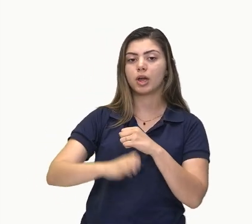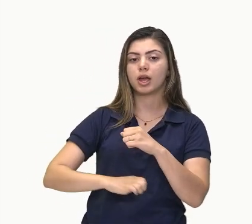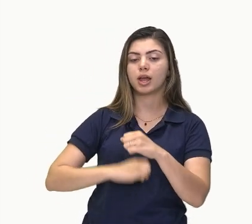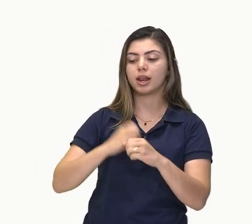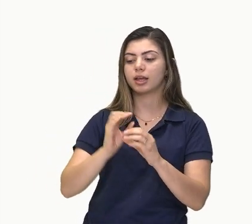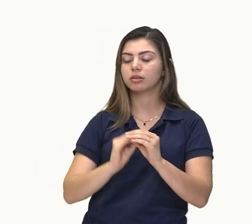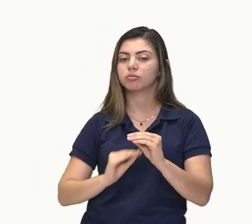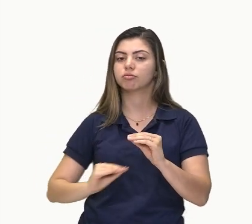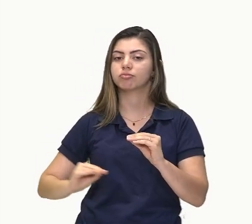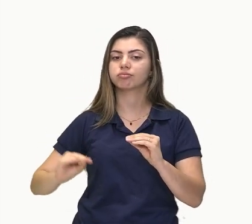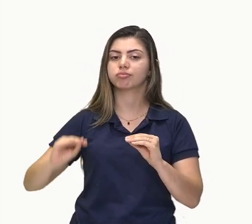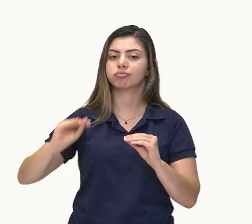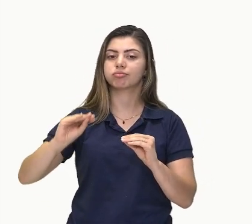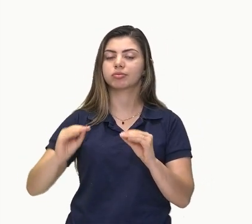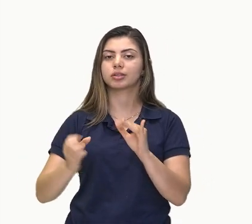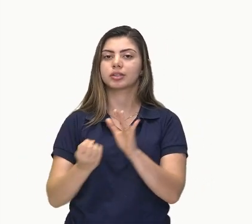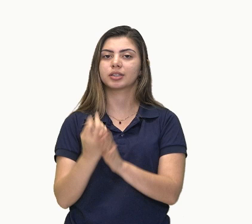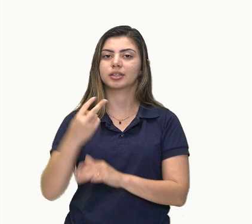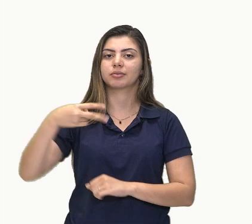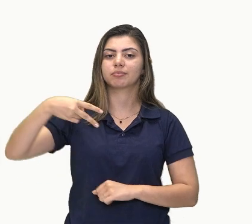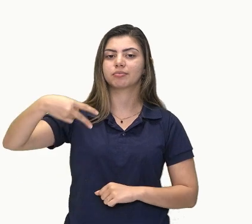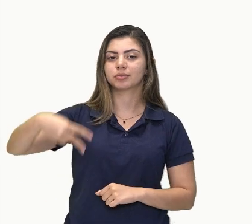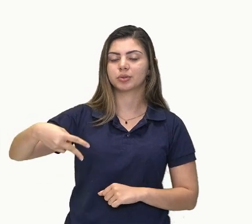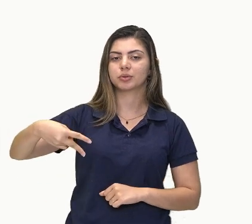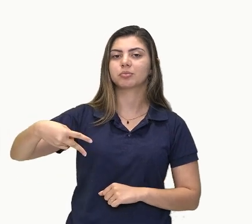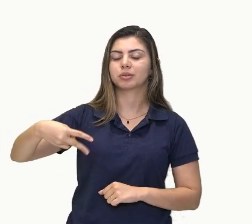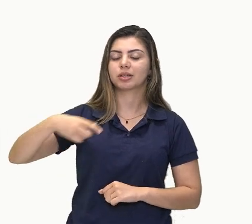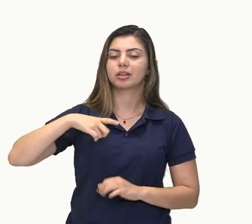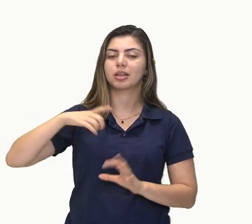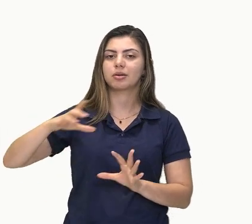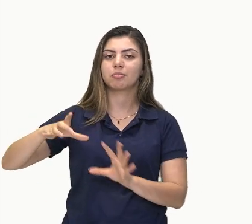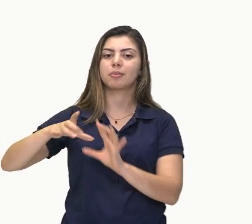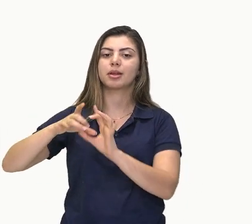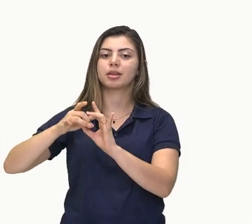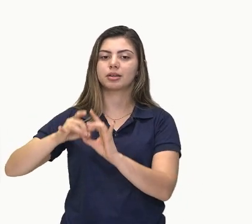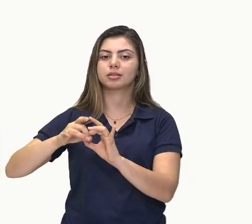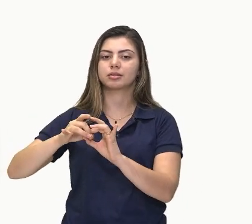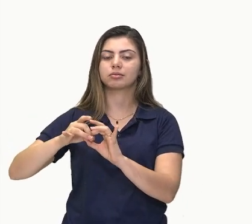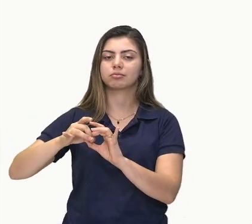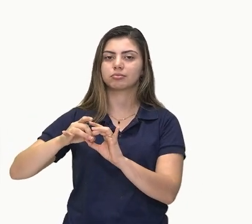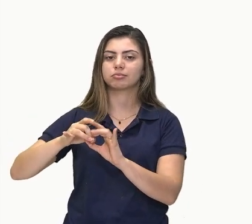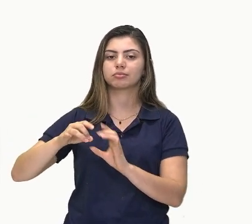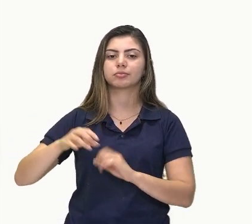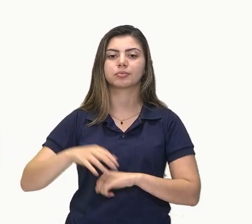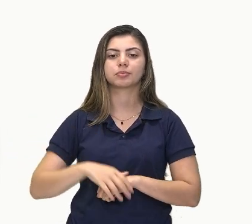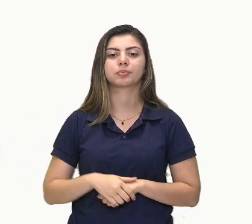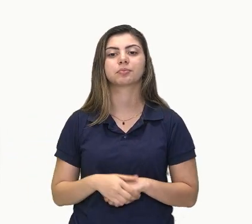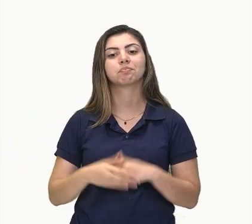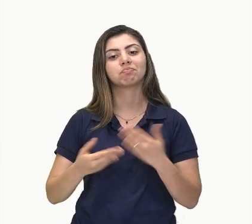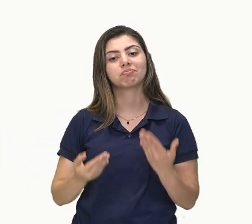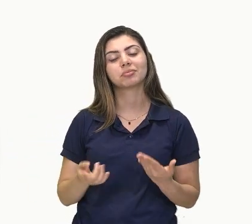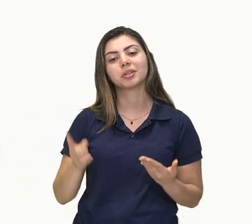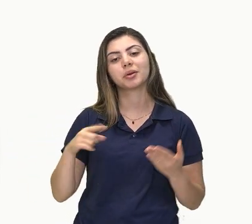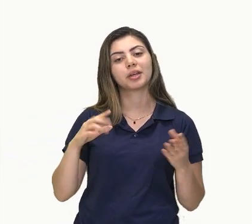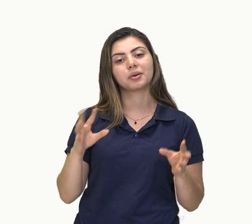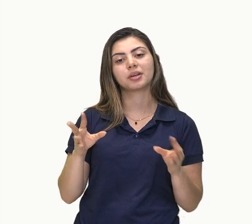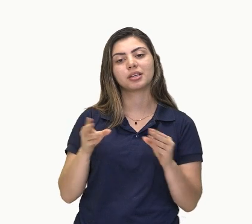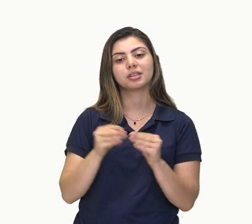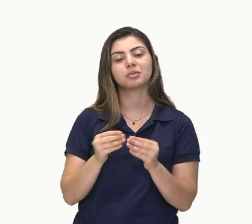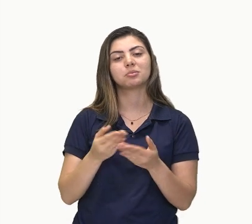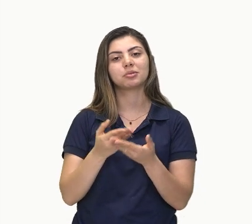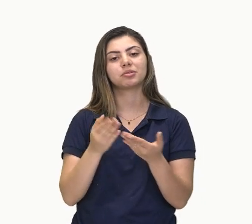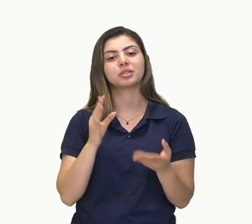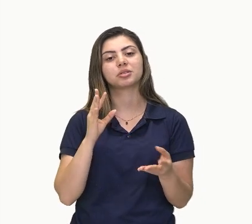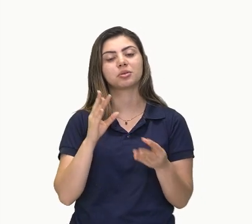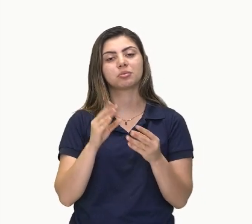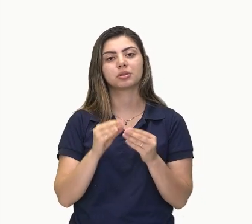dupla, tá? E é esse elétron que vai fazer a ligação ali, tá? Então, em resumo, para vocês entenderem,